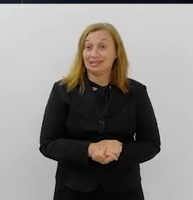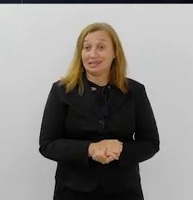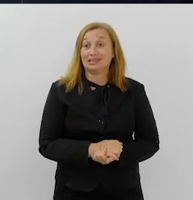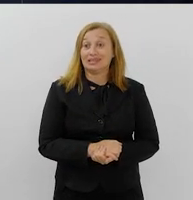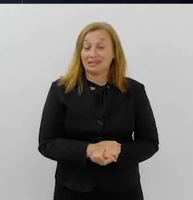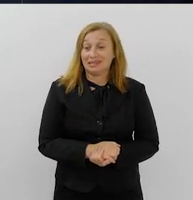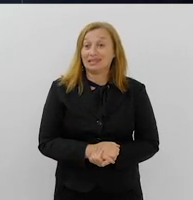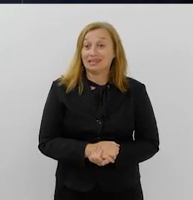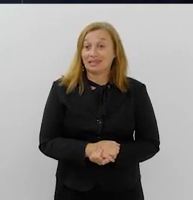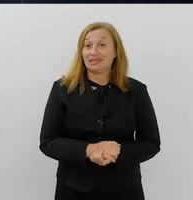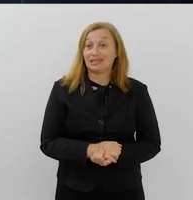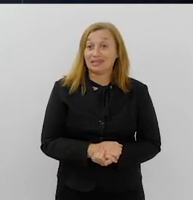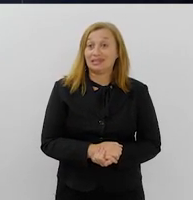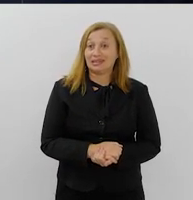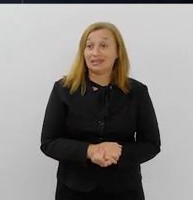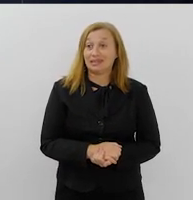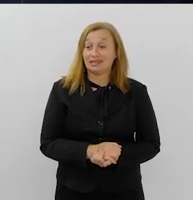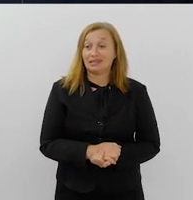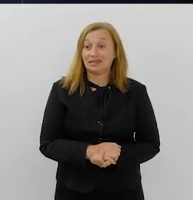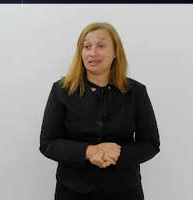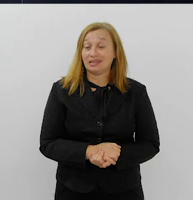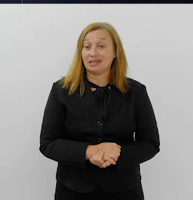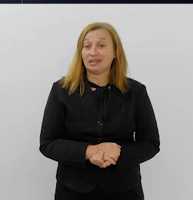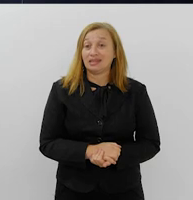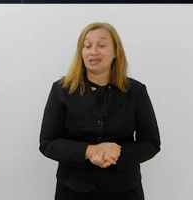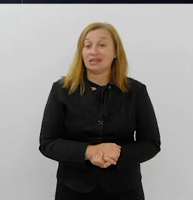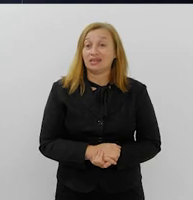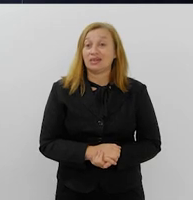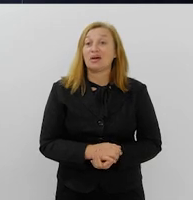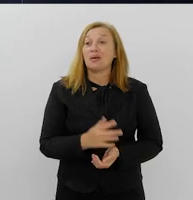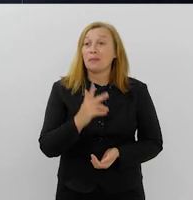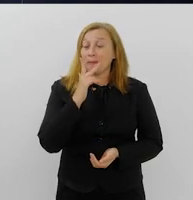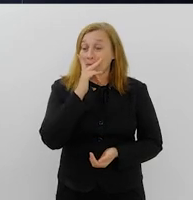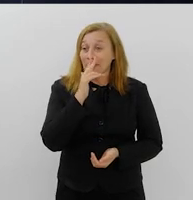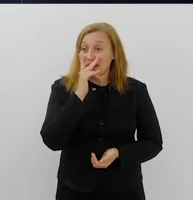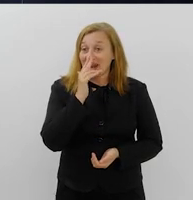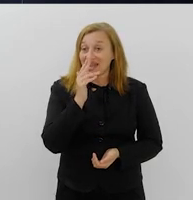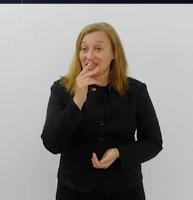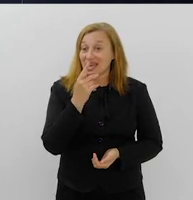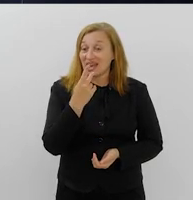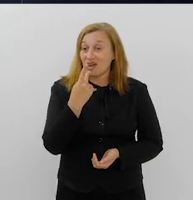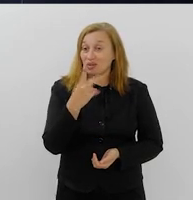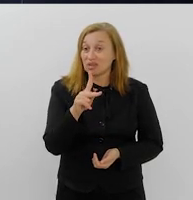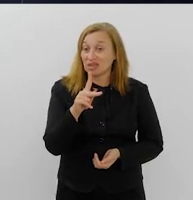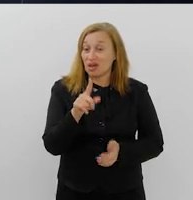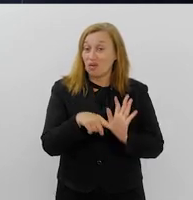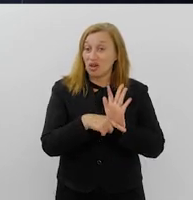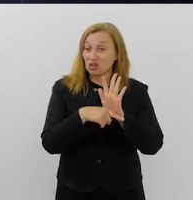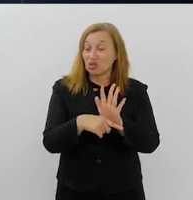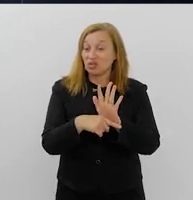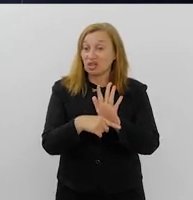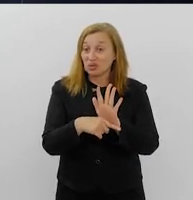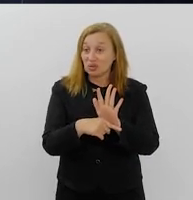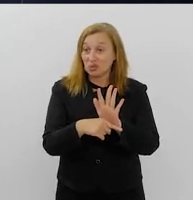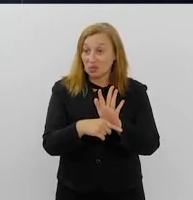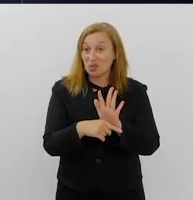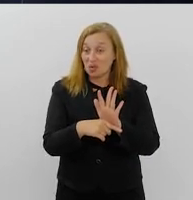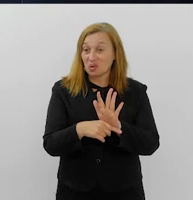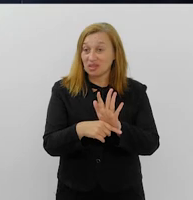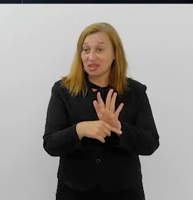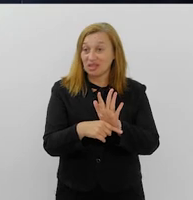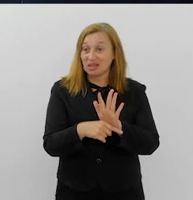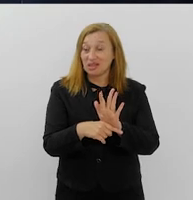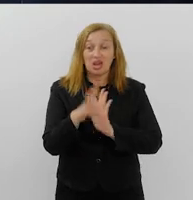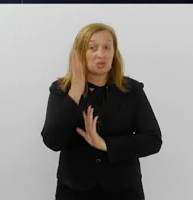Cá entre nós. Ele deve ser o teu Neymar, né? 70%, É o que 70% joga. É isso. da